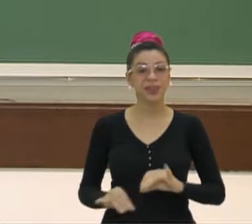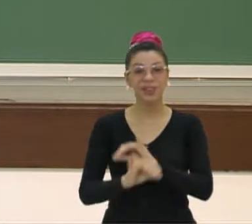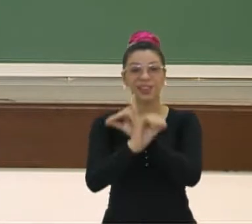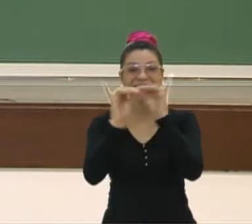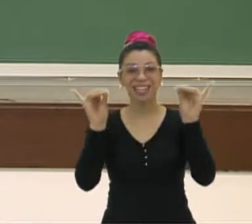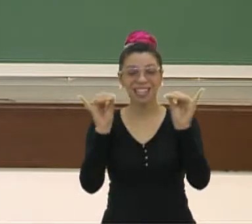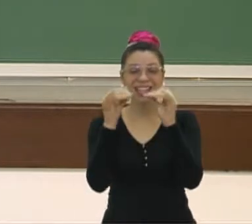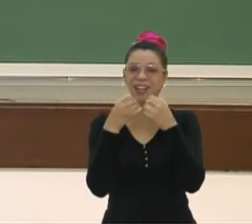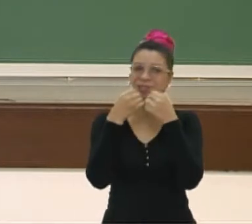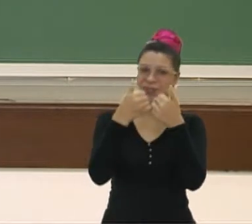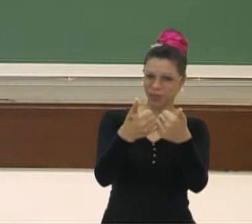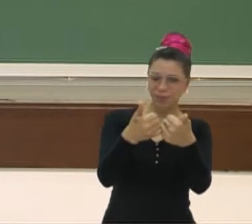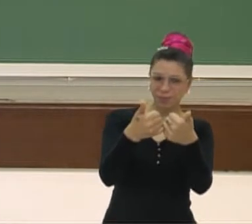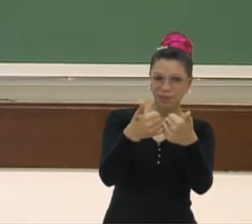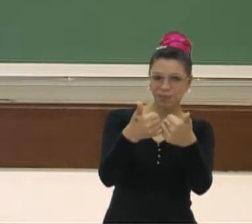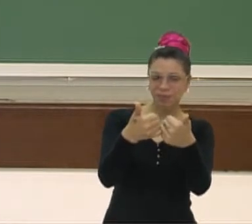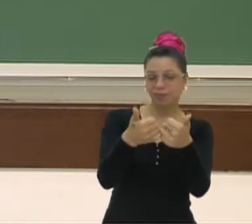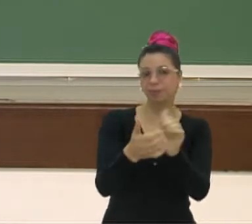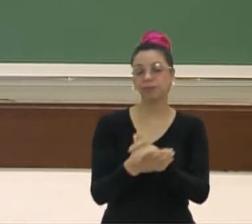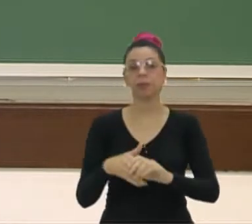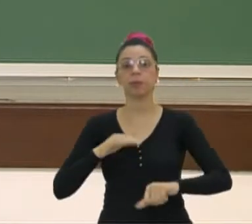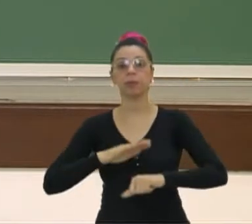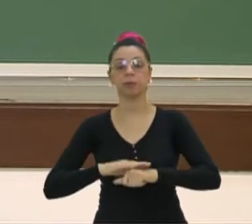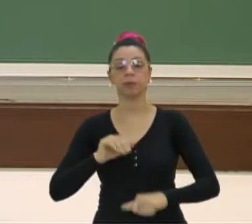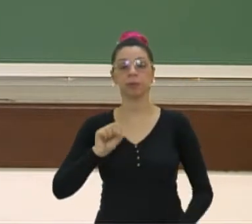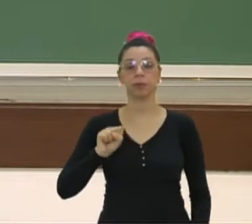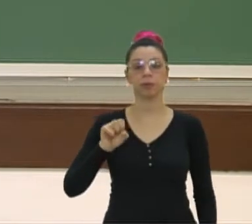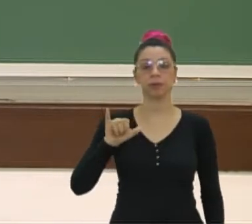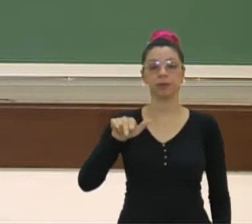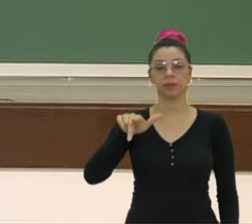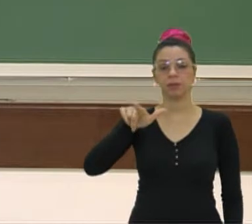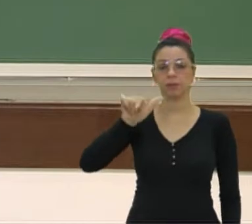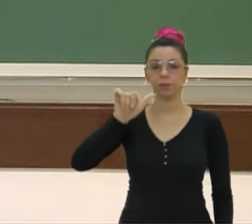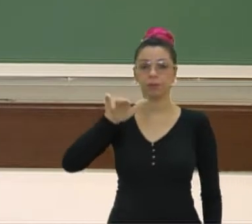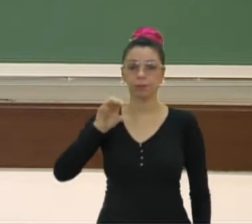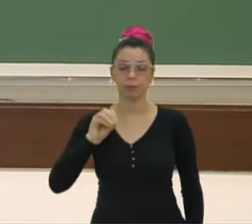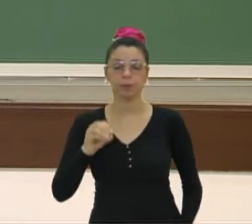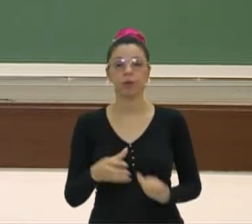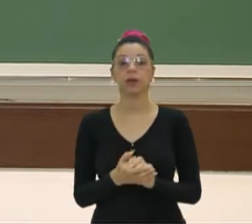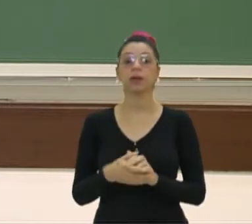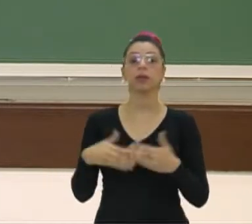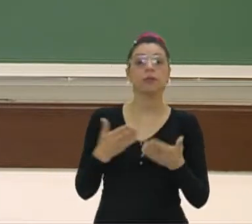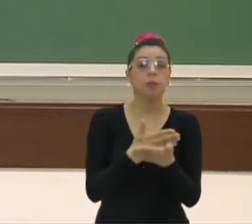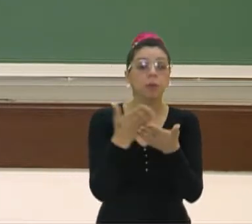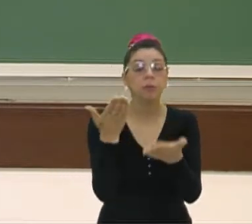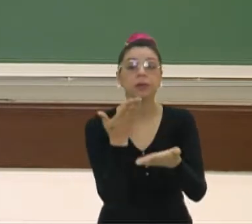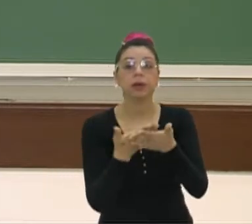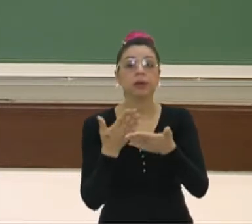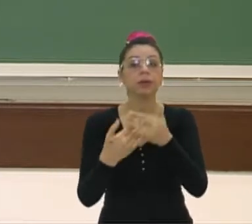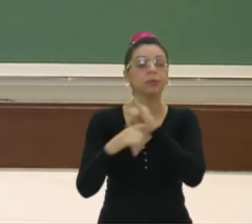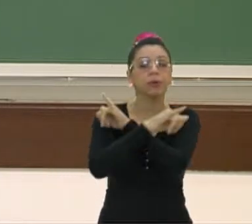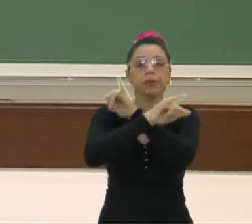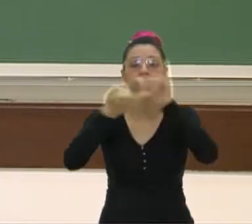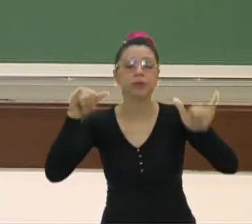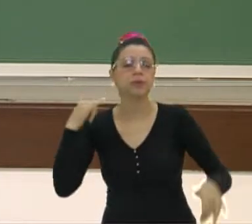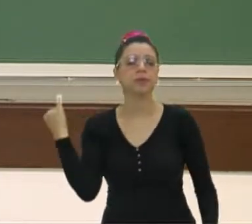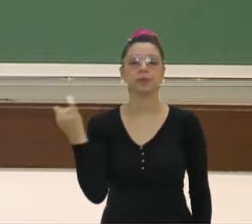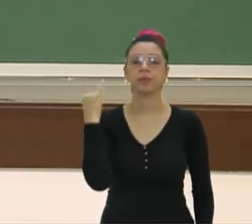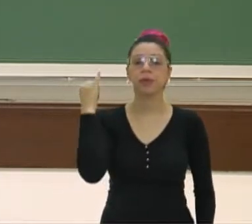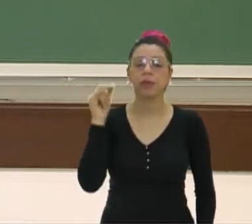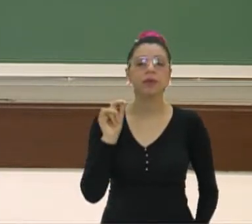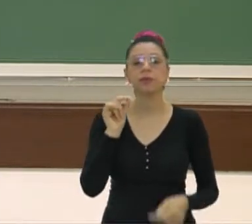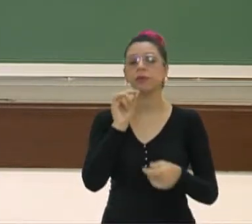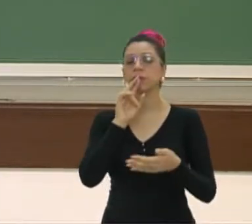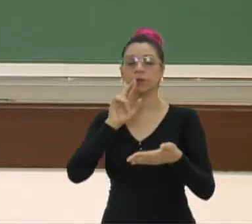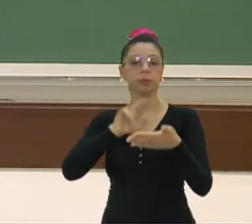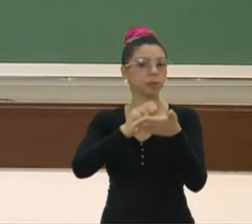everyone! Como é que estão vocês? Tudo bem? Sou o professor Silvio, vamos começar a nossa aula com um breve recado para vocês de fazer as atividades